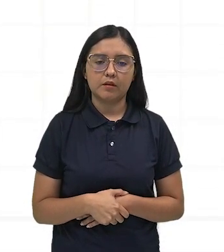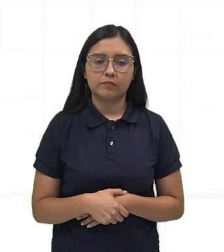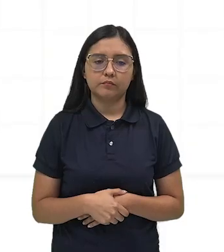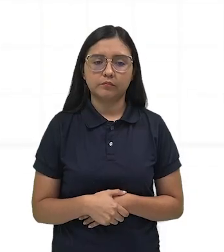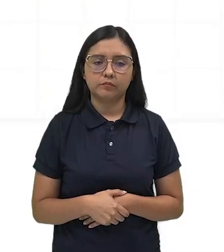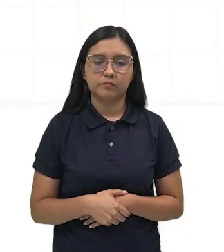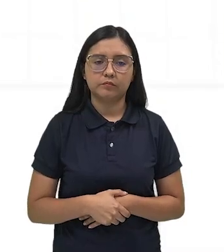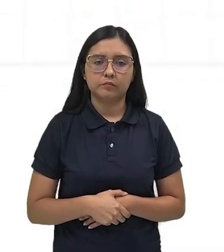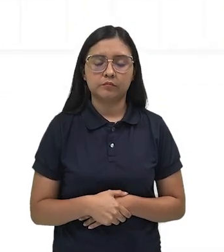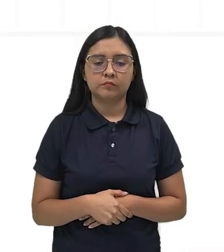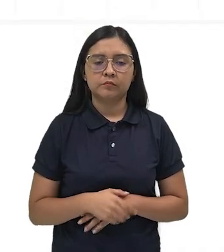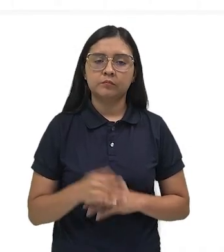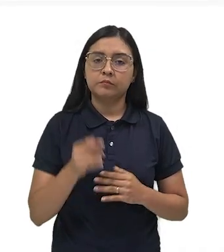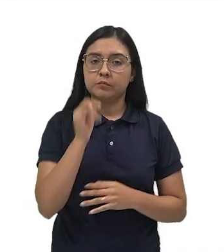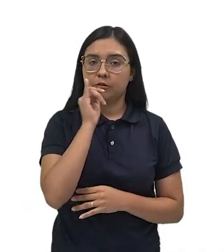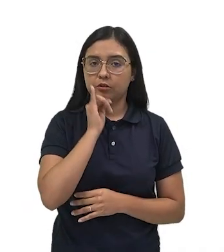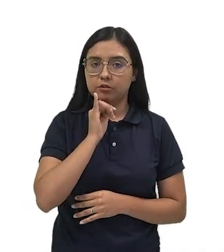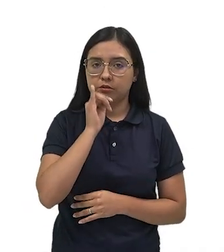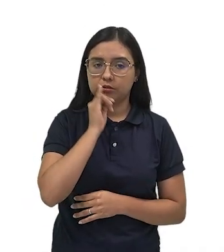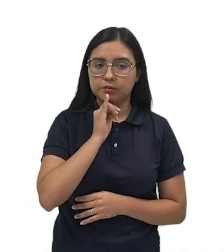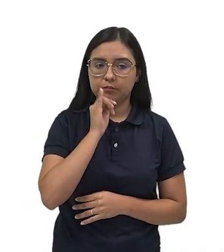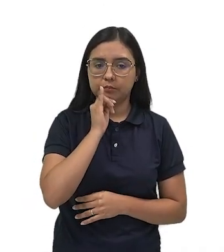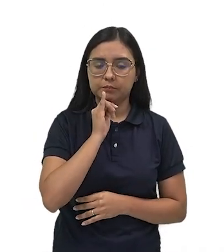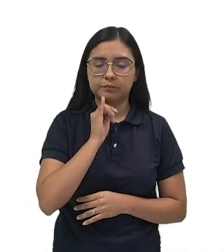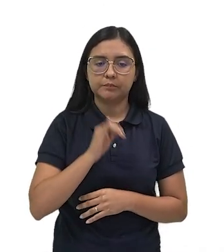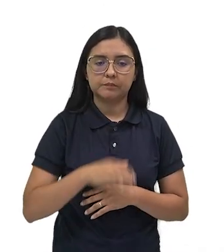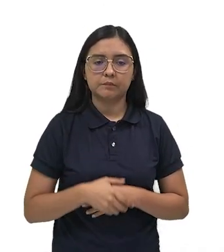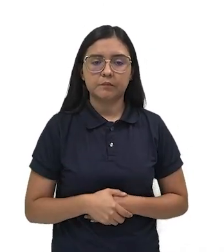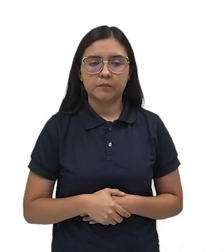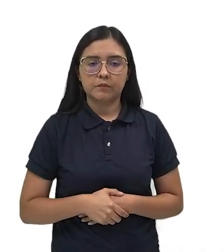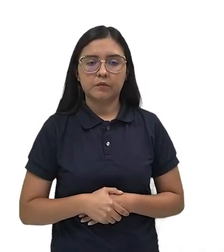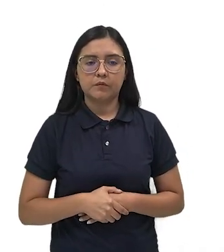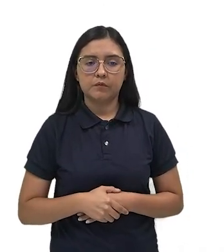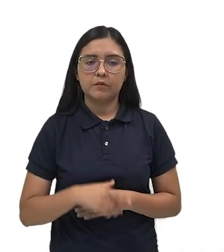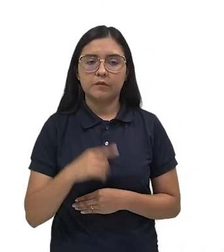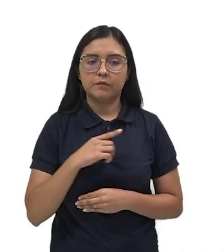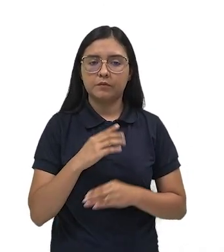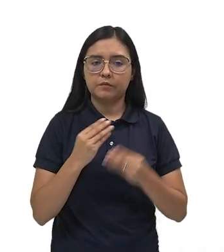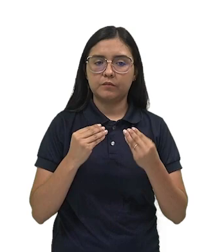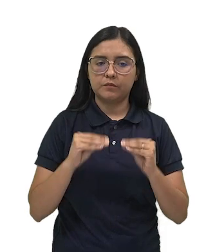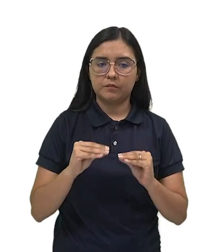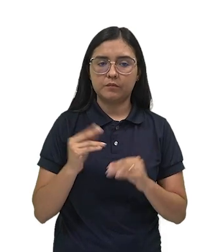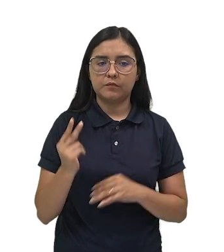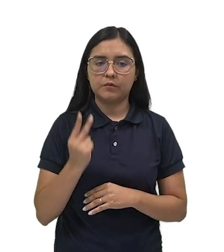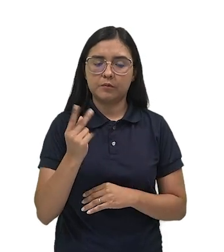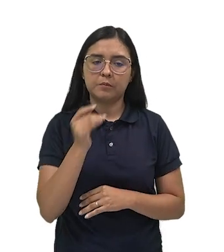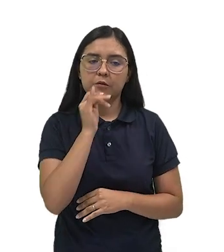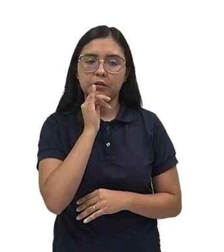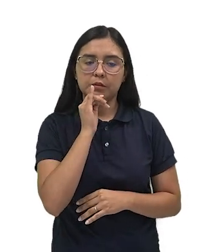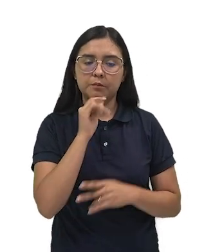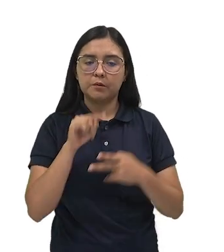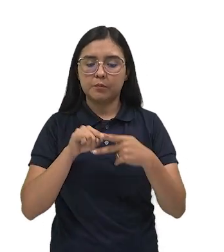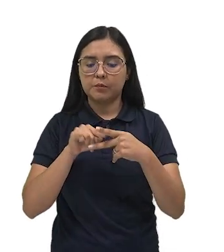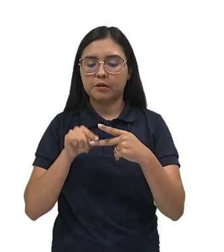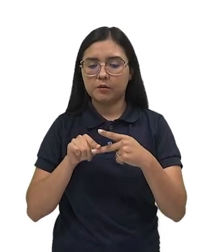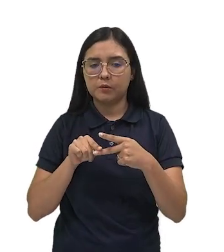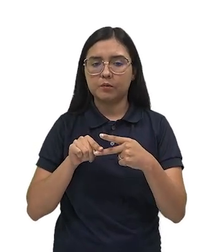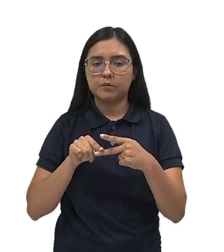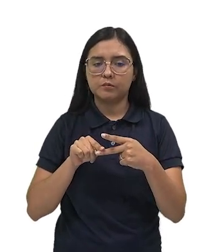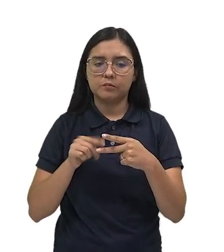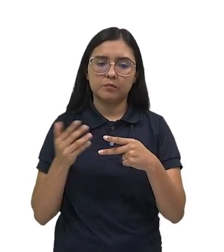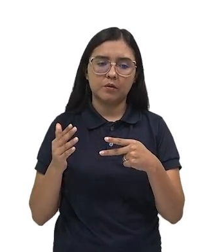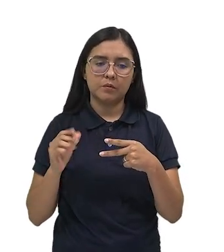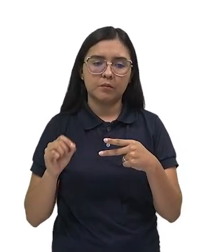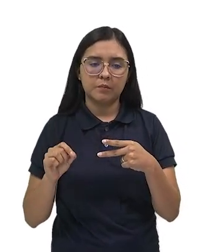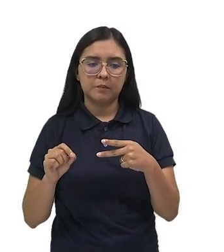Vamos lá. Digamos que a gente tem, por exemplo, vamos mudar aqui, vamos colocar aqui alguns valores. Nós temos aqui o ângulo que